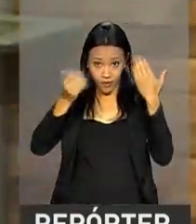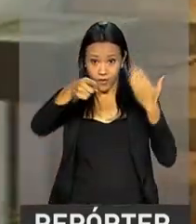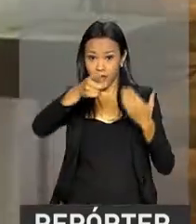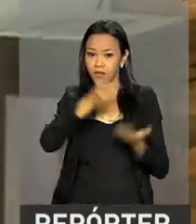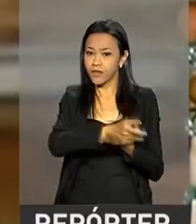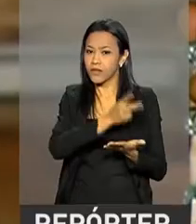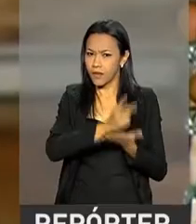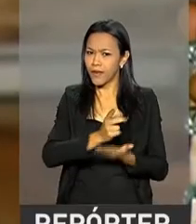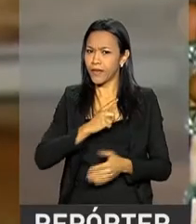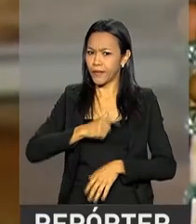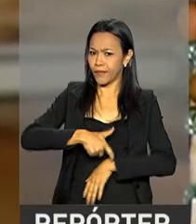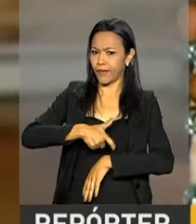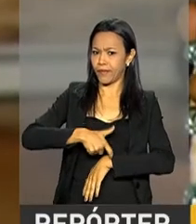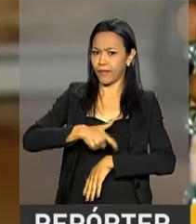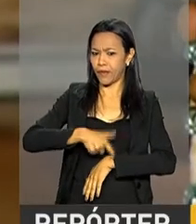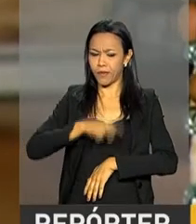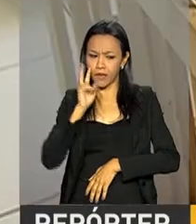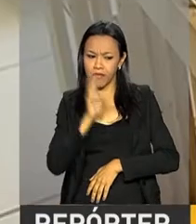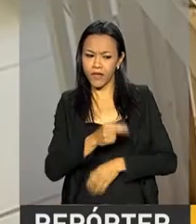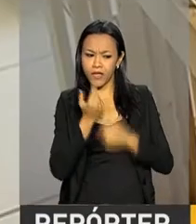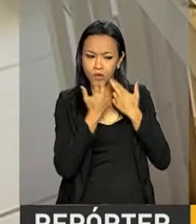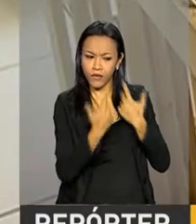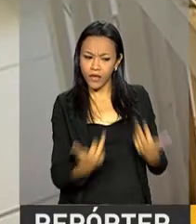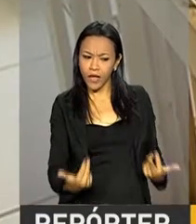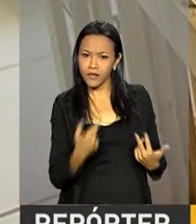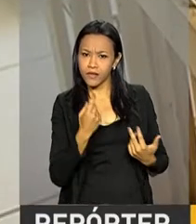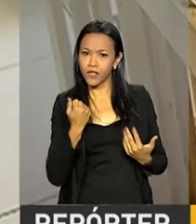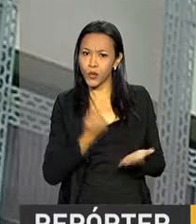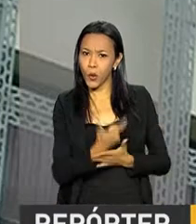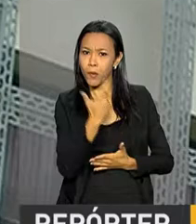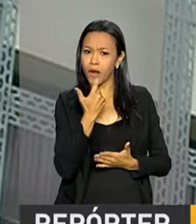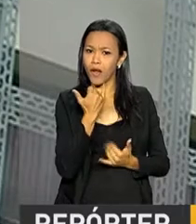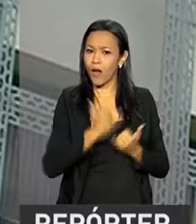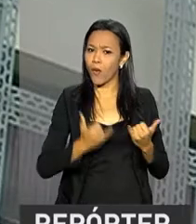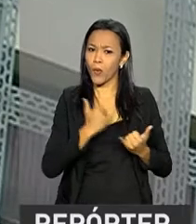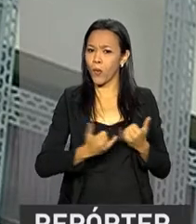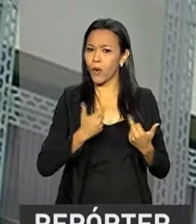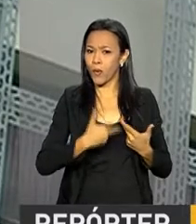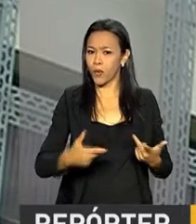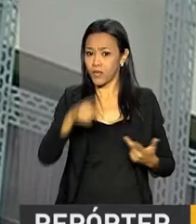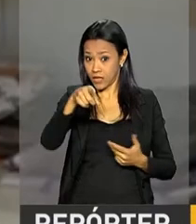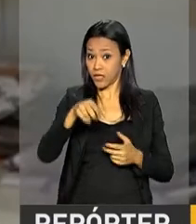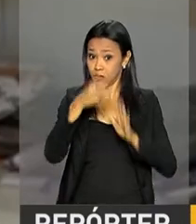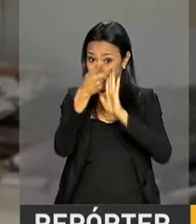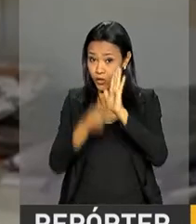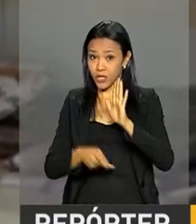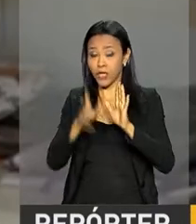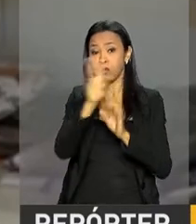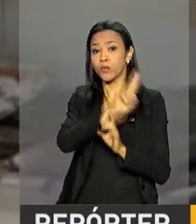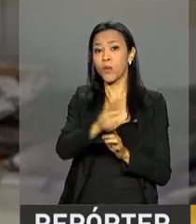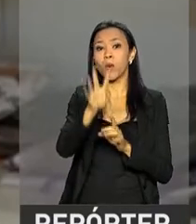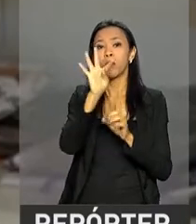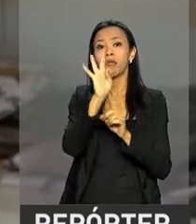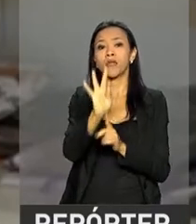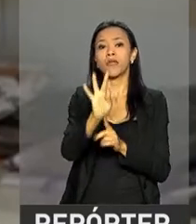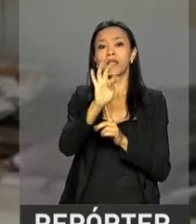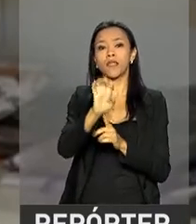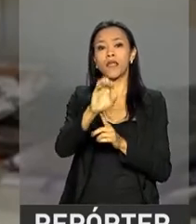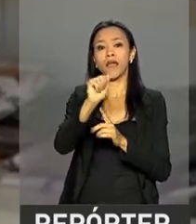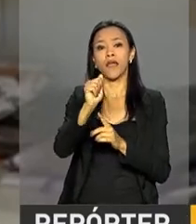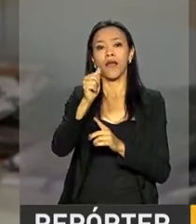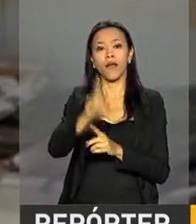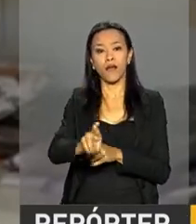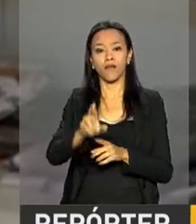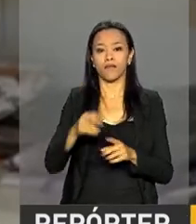encontra um tempinho para olhar as novidades e comprar alguma peça na loja do projeto tear a gente vê e shoppings às vezes